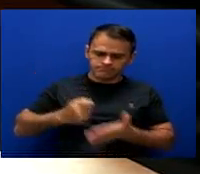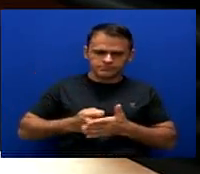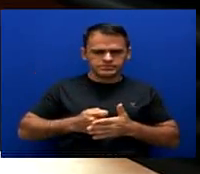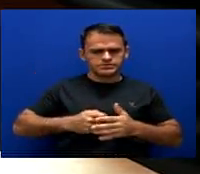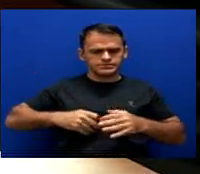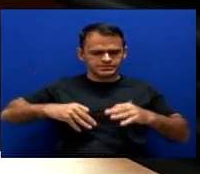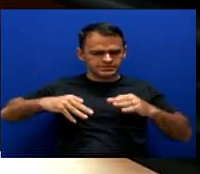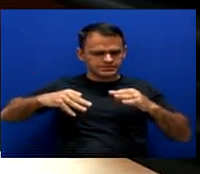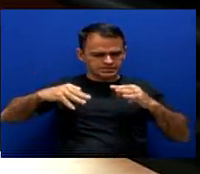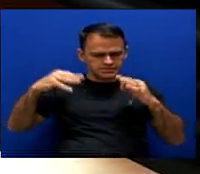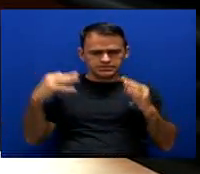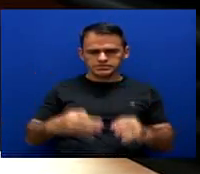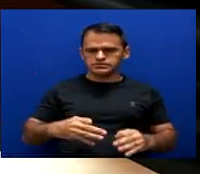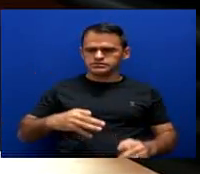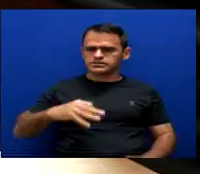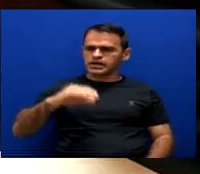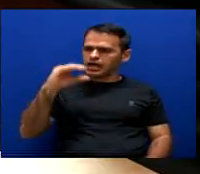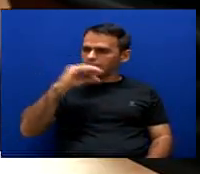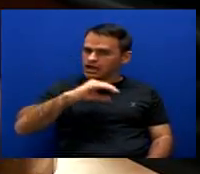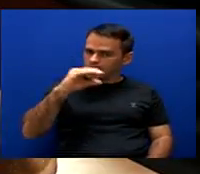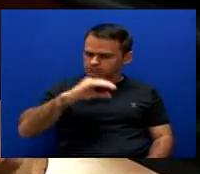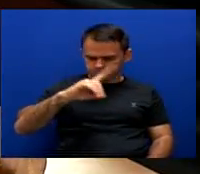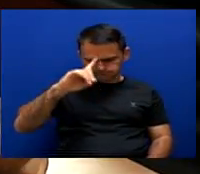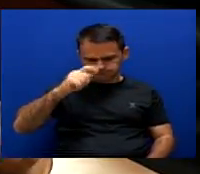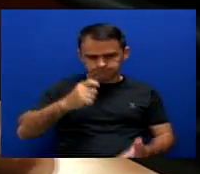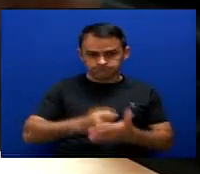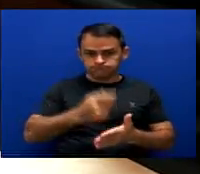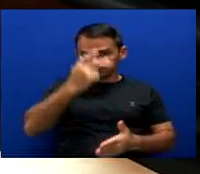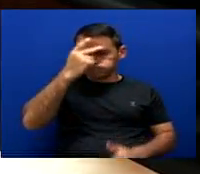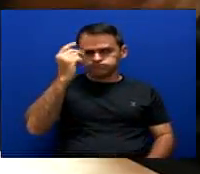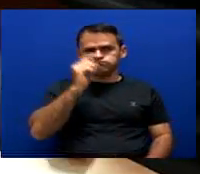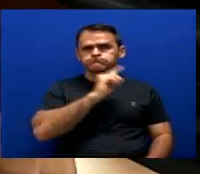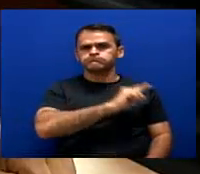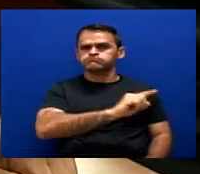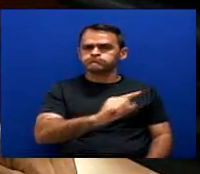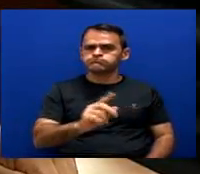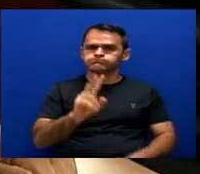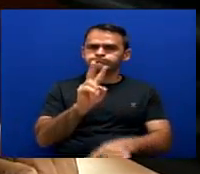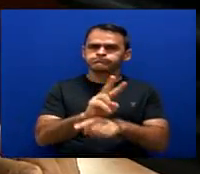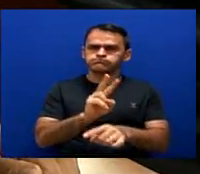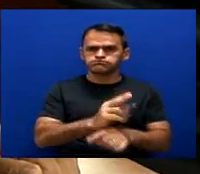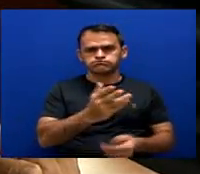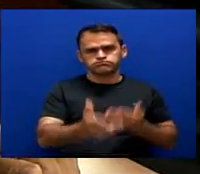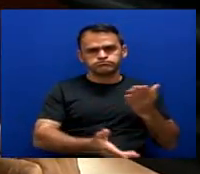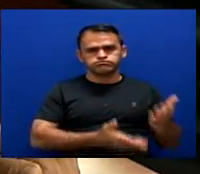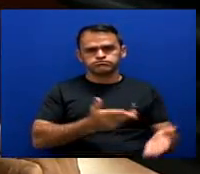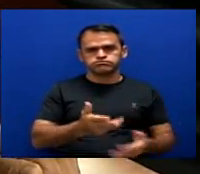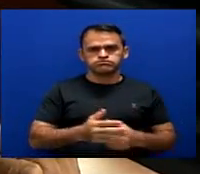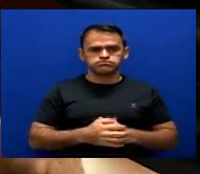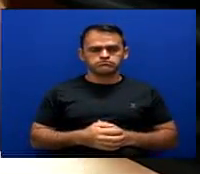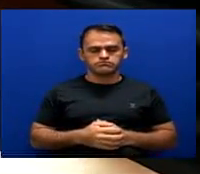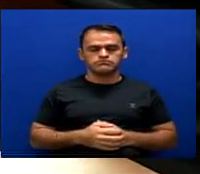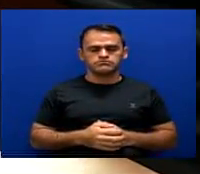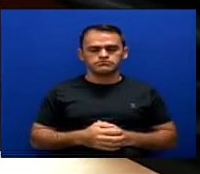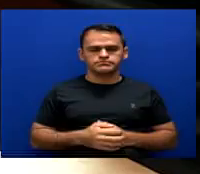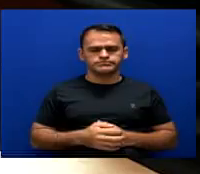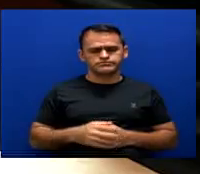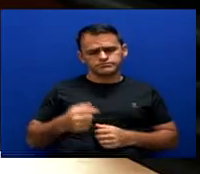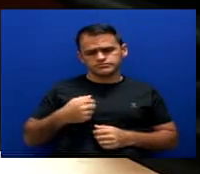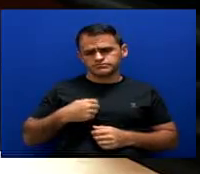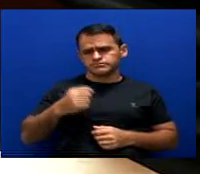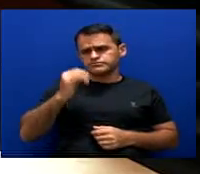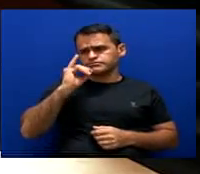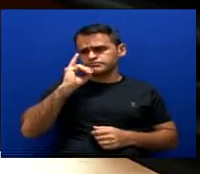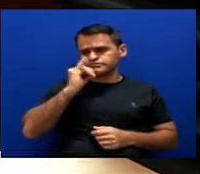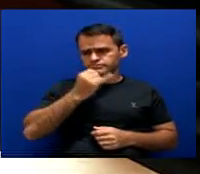trágica uma decisão mais real para poder cuidar dessa pessoa para chegar na situação que nós estamos chegando eu fico triste